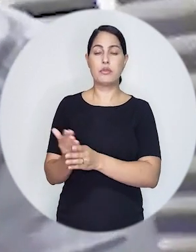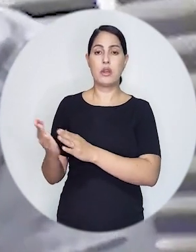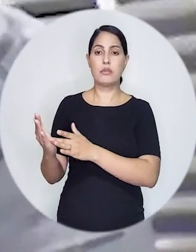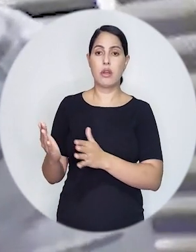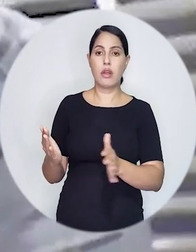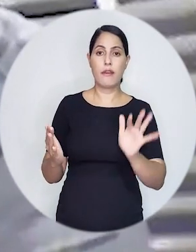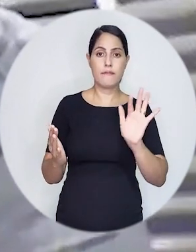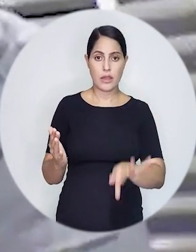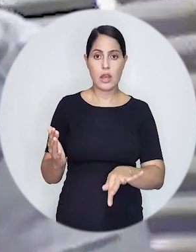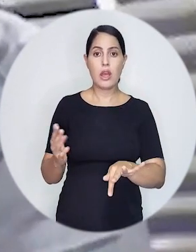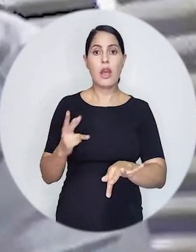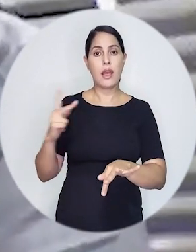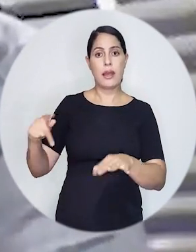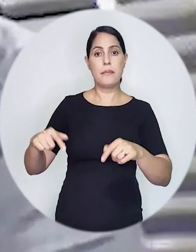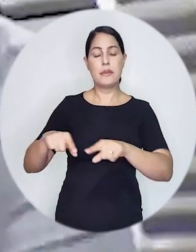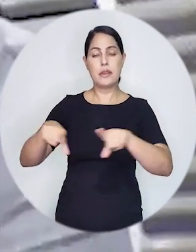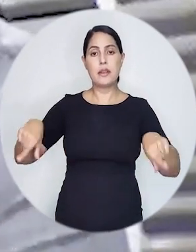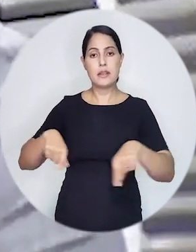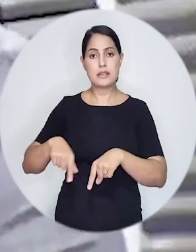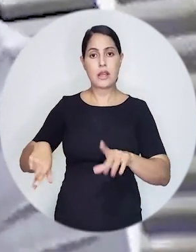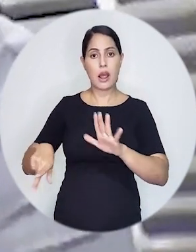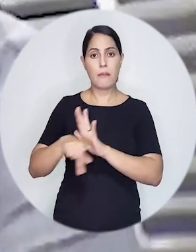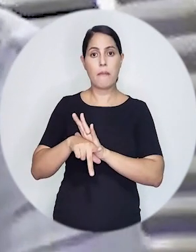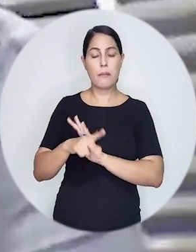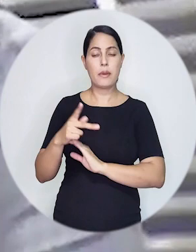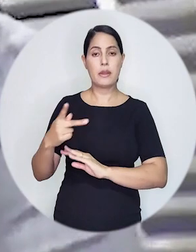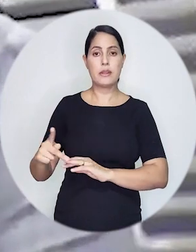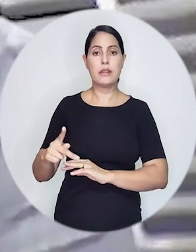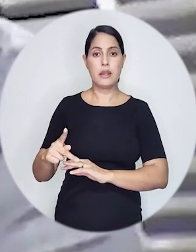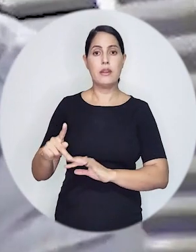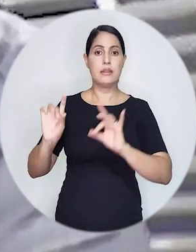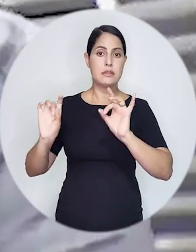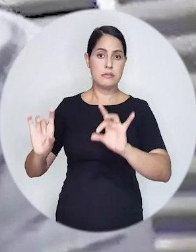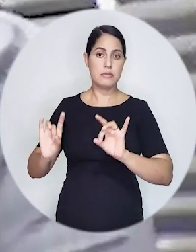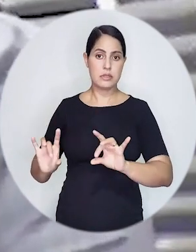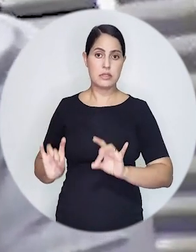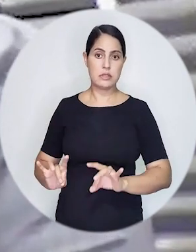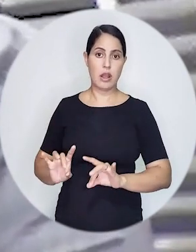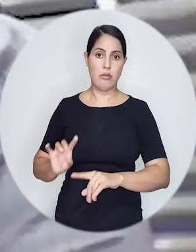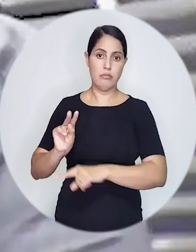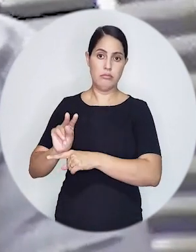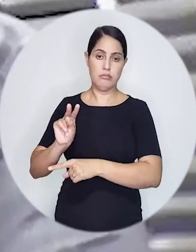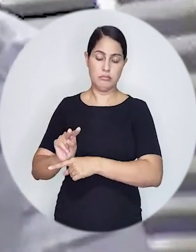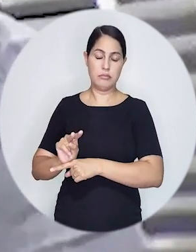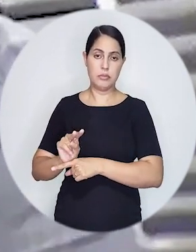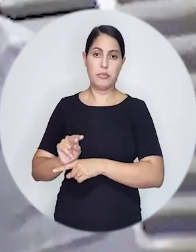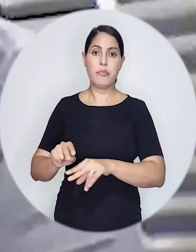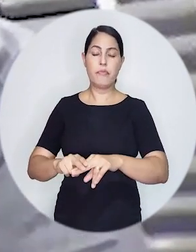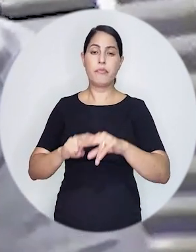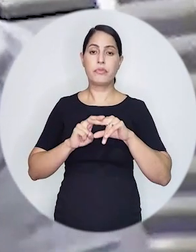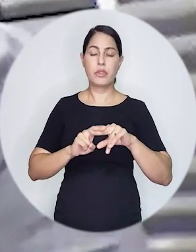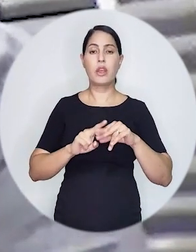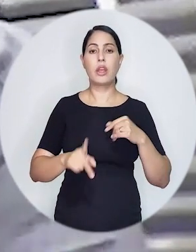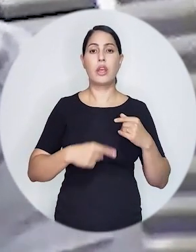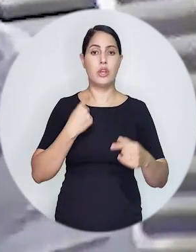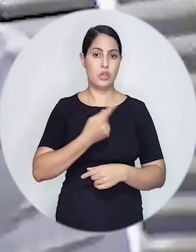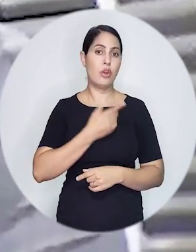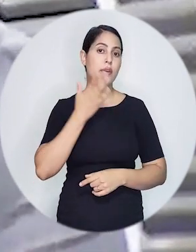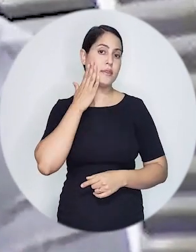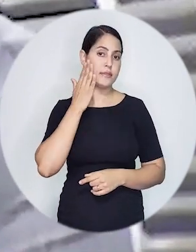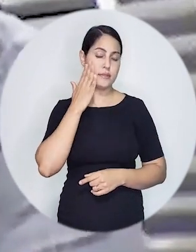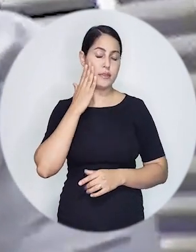o julgamento final do processo, ter essa sala de Estado-Maior. A jurisprudência tem entendido que é um direito da advocacia